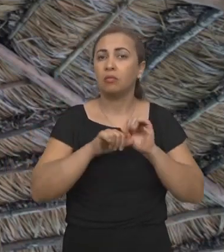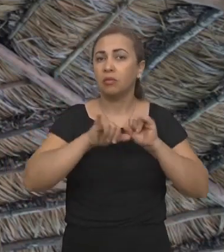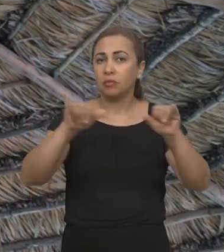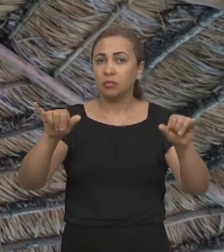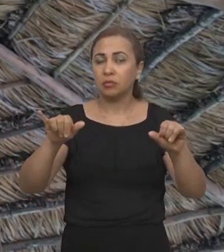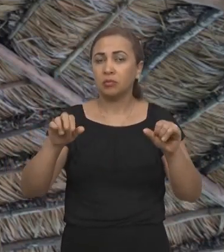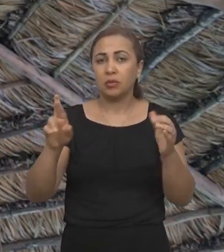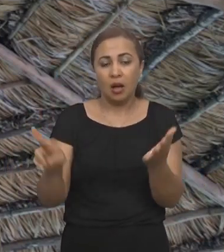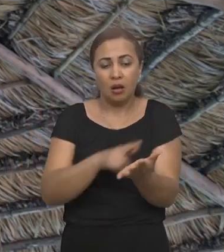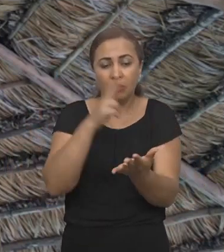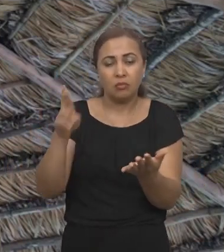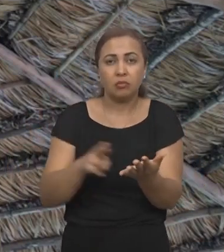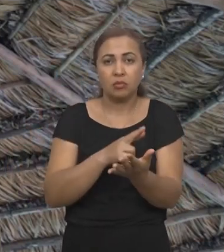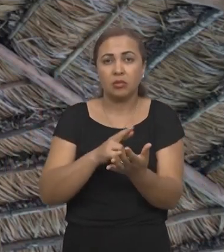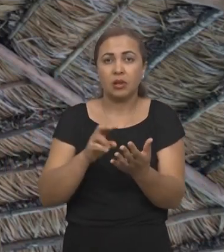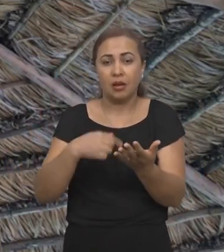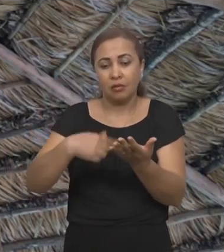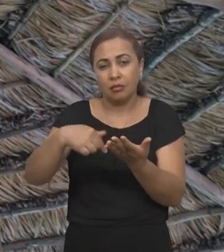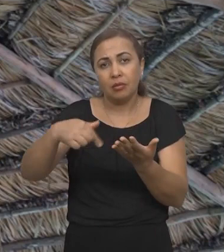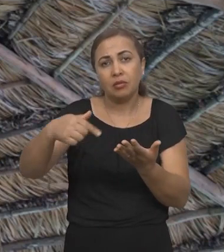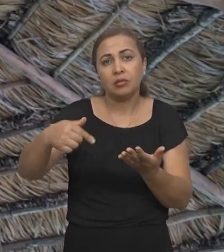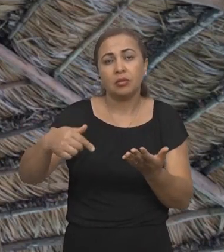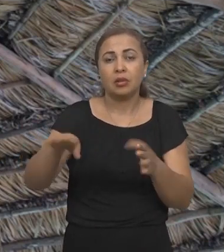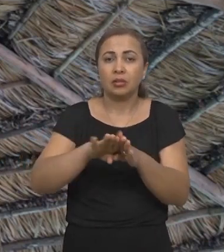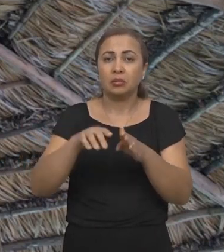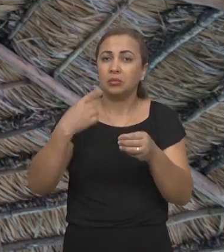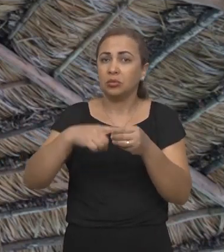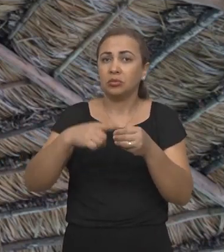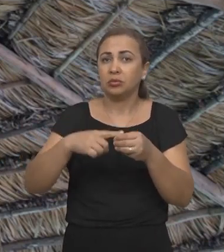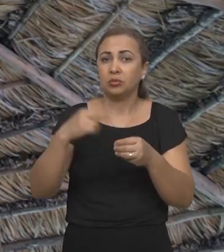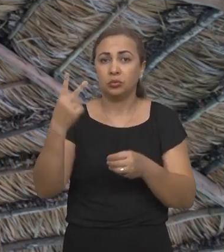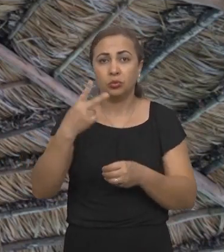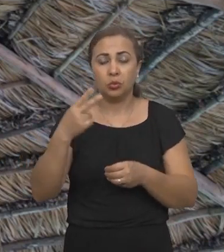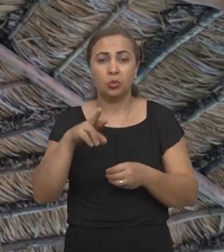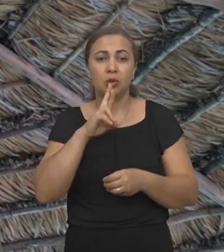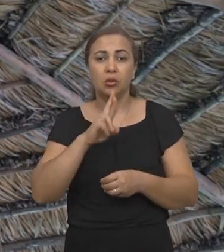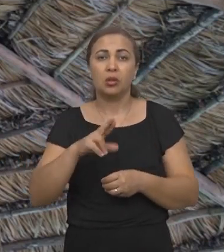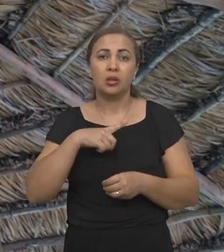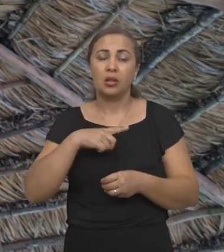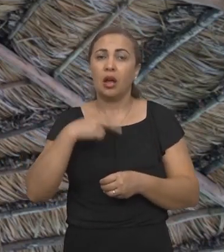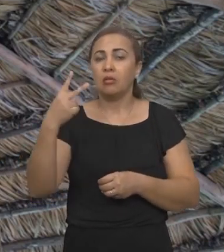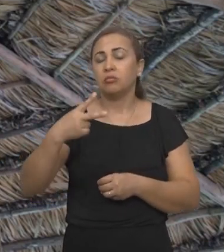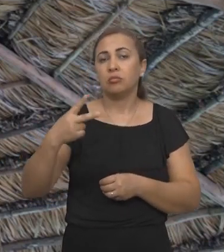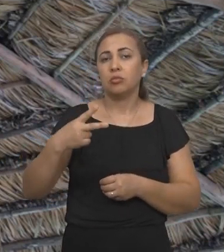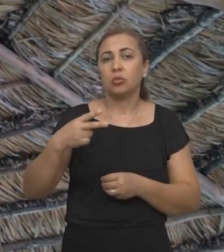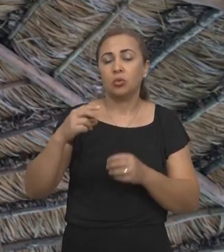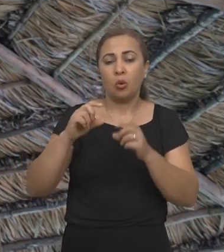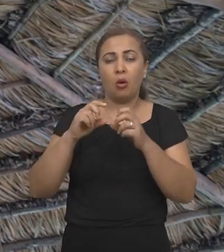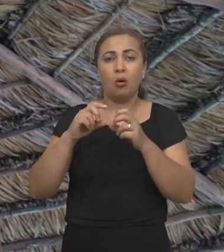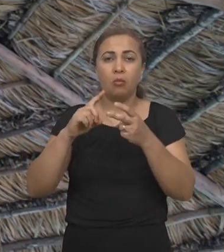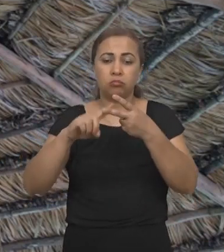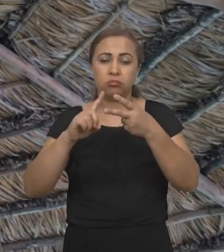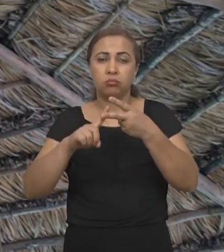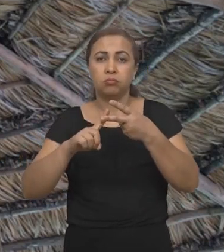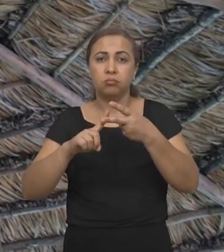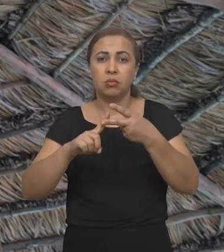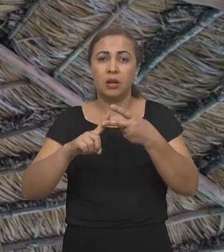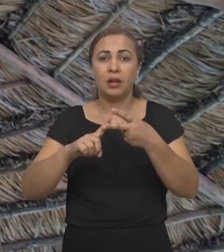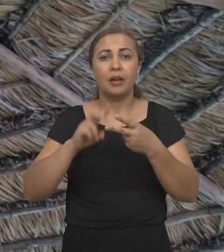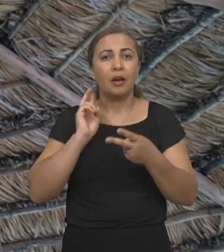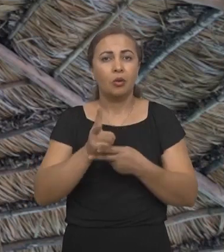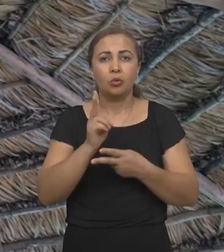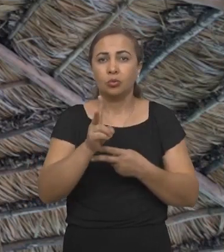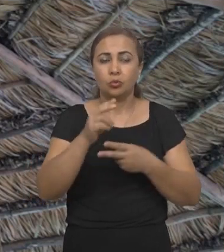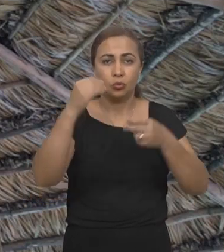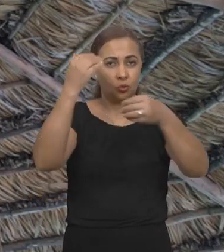publicado numa revista, né, que é a revista Cadernos de Arquitetura e Urbanismo. Como segundo resultado, né, a gente tem a segunda etapa da pesquisa, que é a